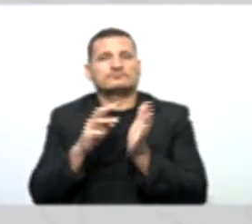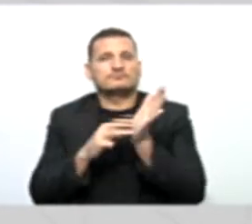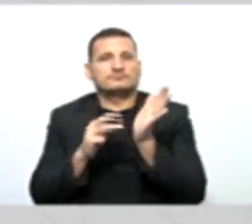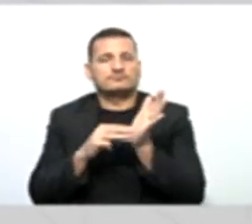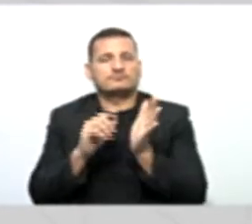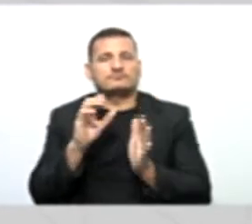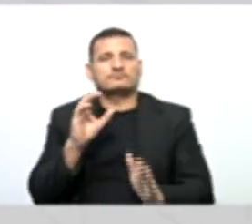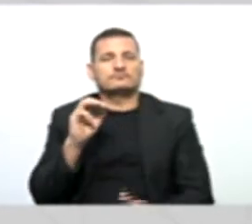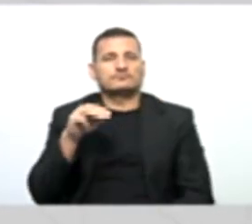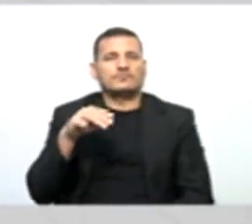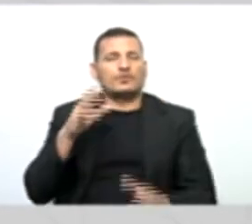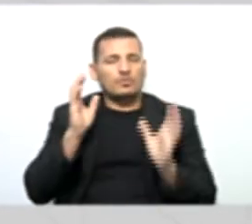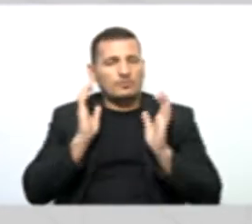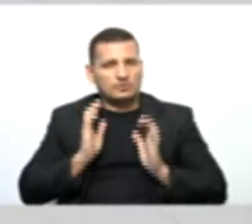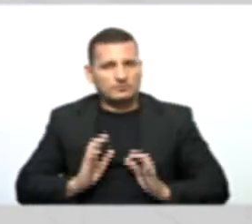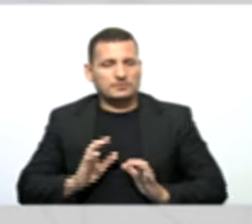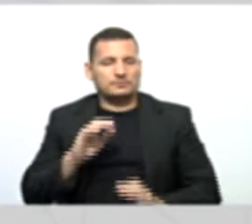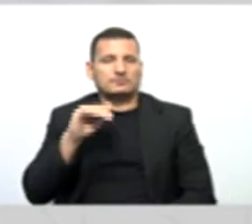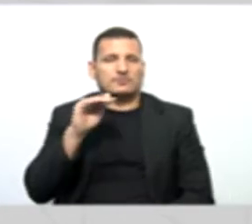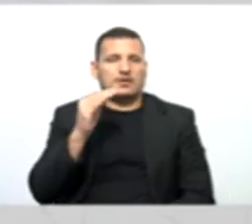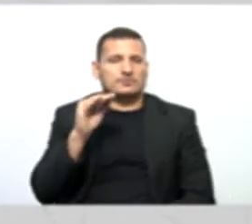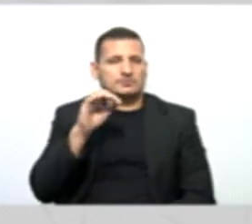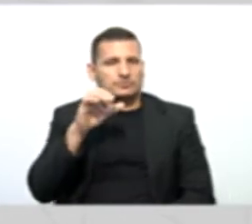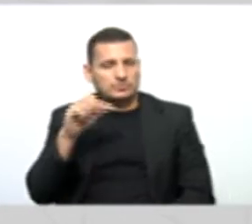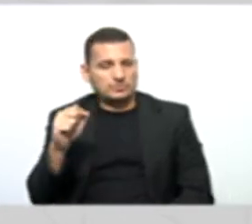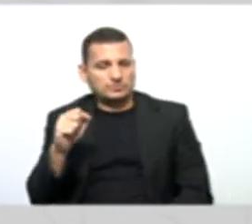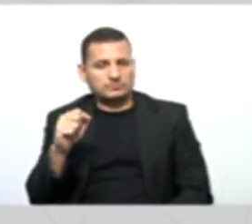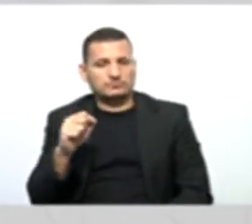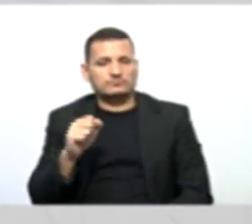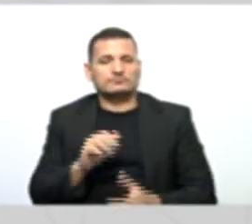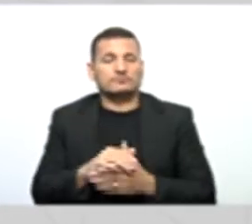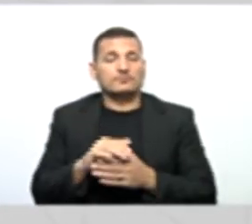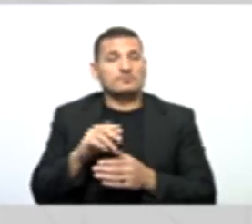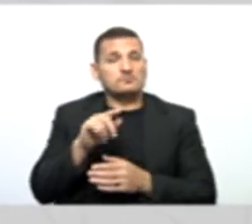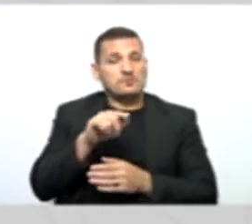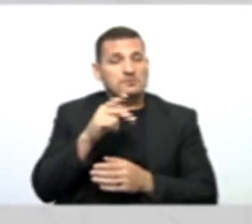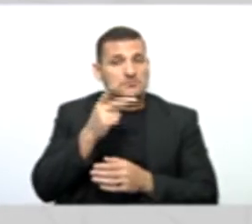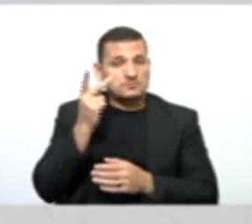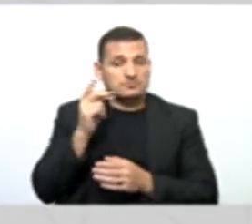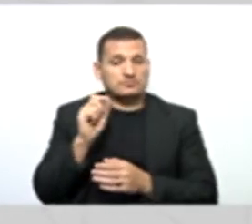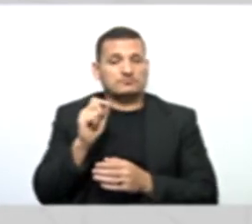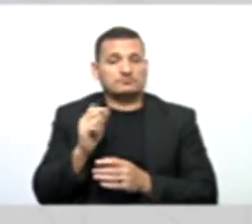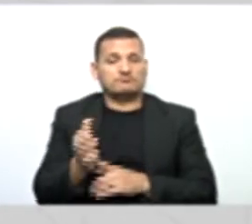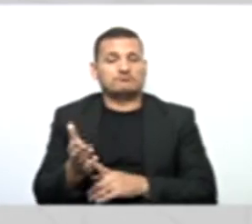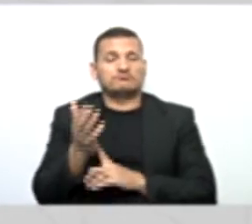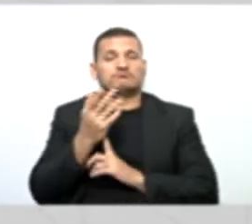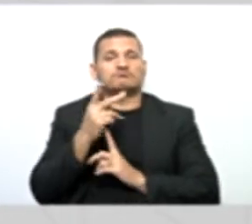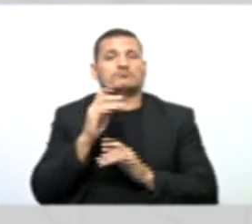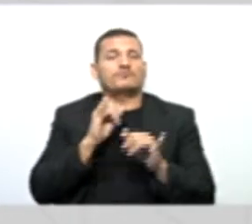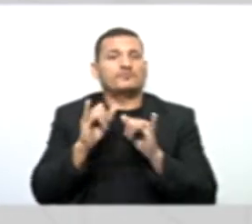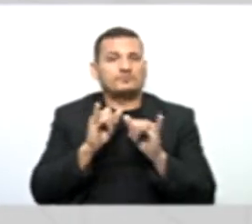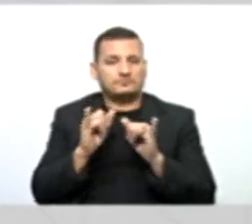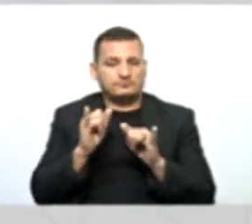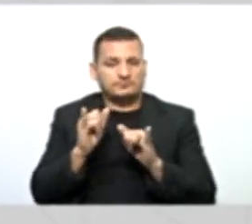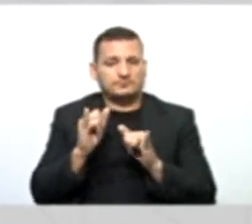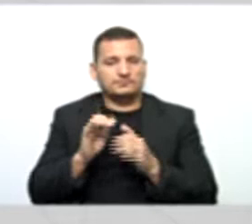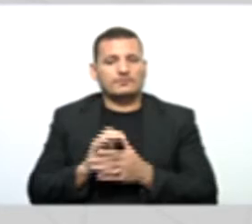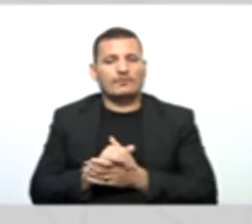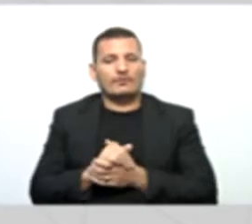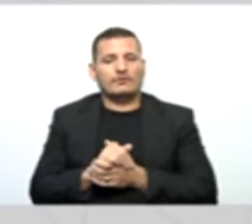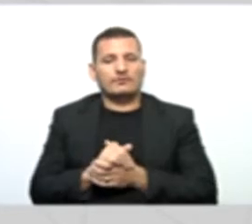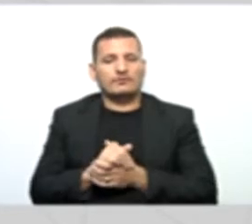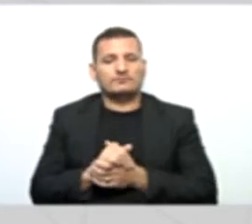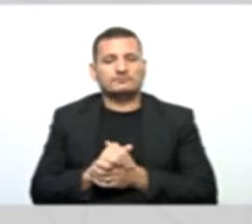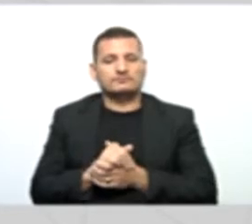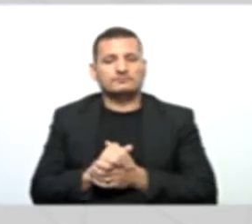às ações. Nós temos aqui, ó, que uma pessoa vai exibir suas informações, como se ela fosse se apresentar.